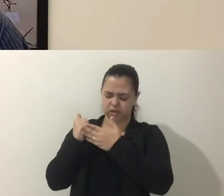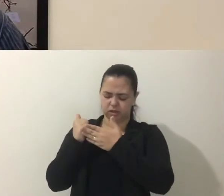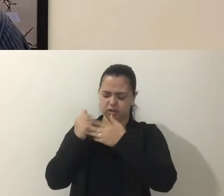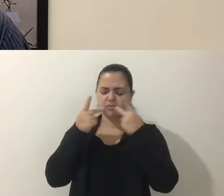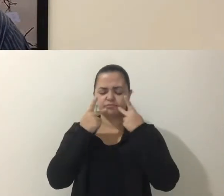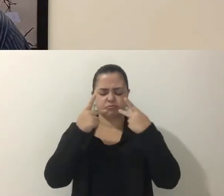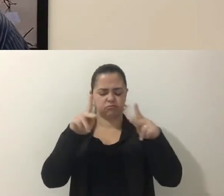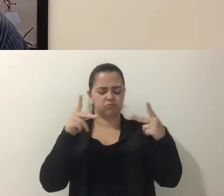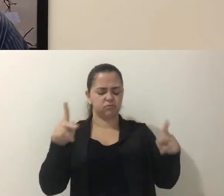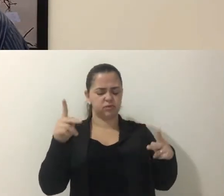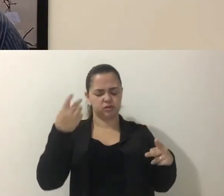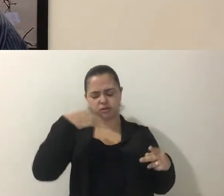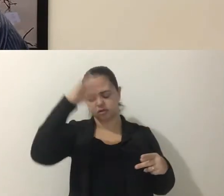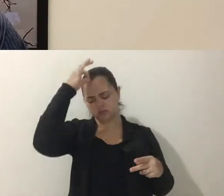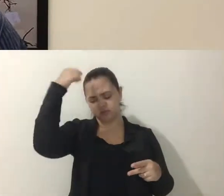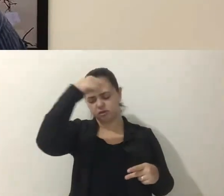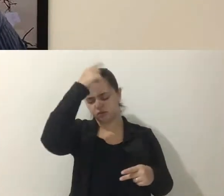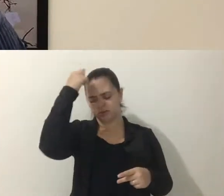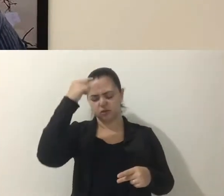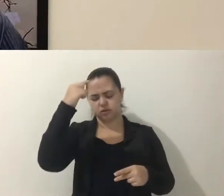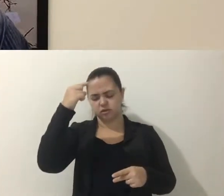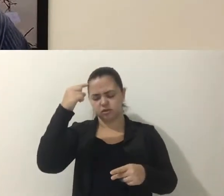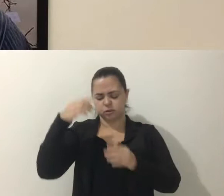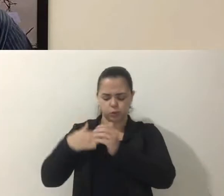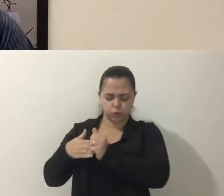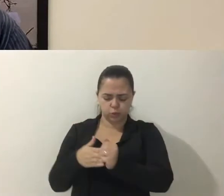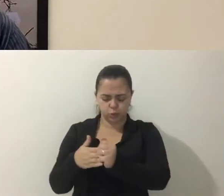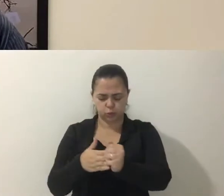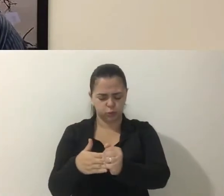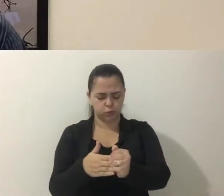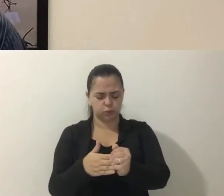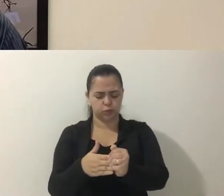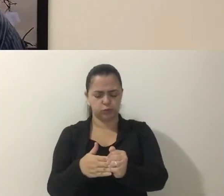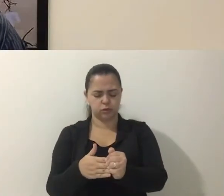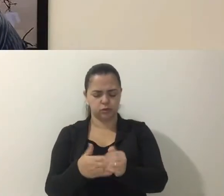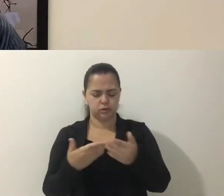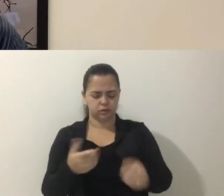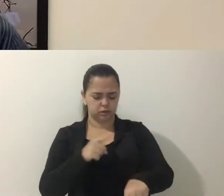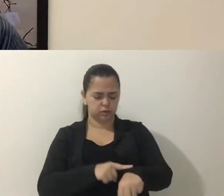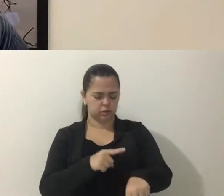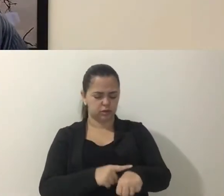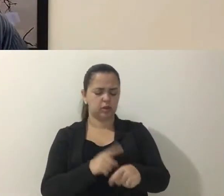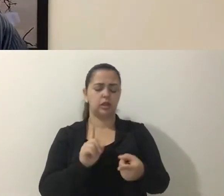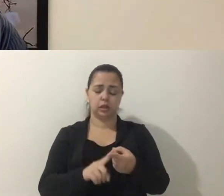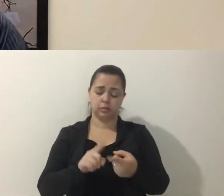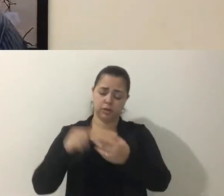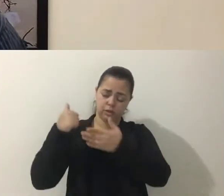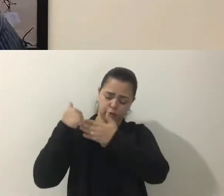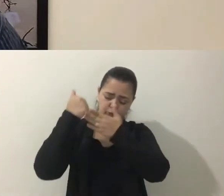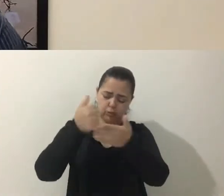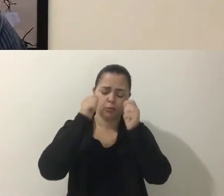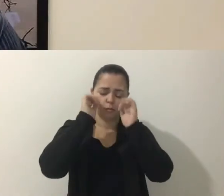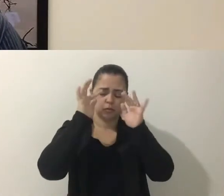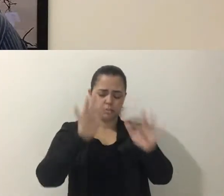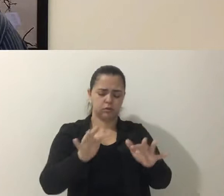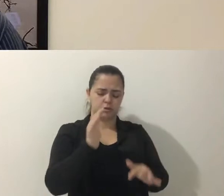exposição das Escrituras, que o Teu Espírito Santo esteja me conduzindo agora, nesse momento, e também trabalhando no coração